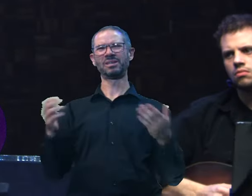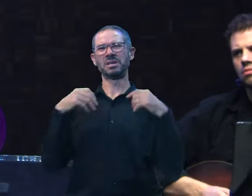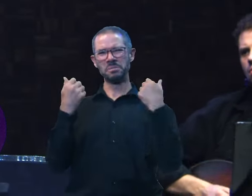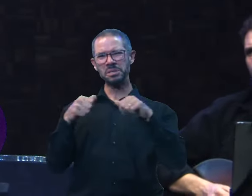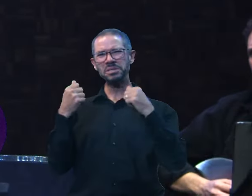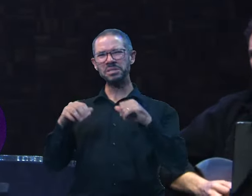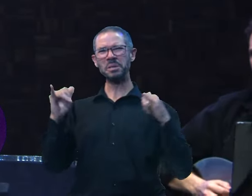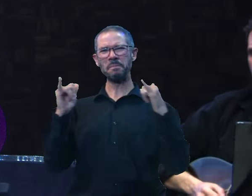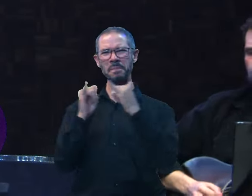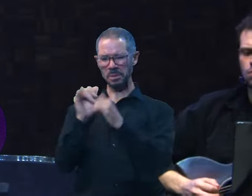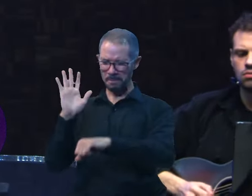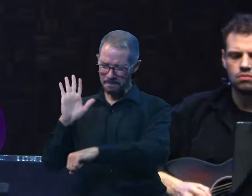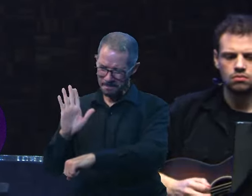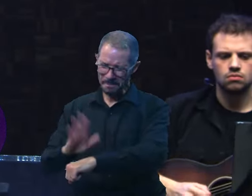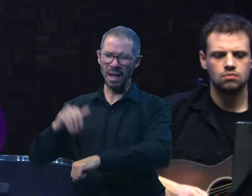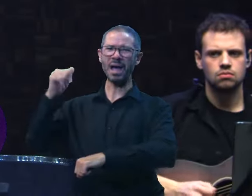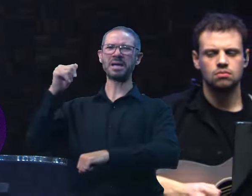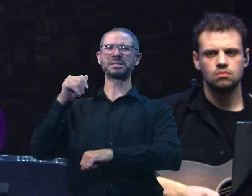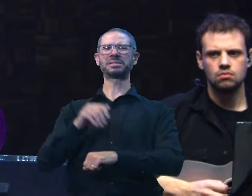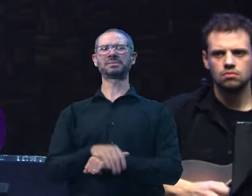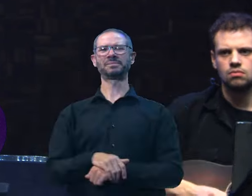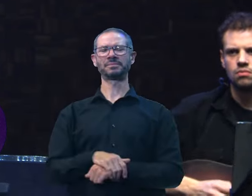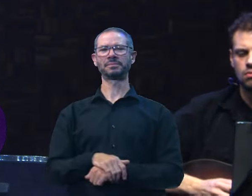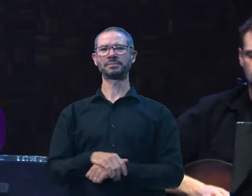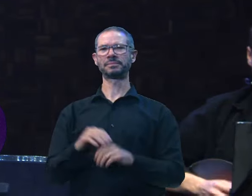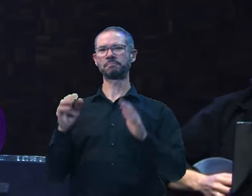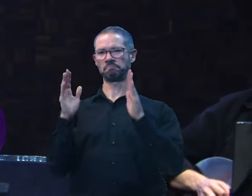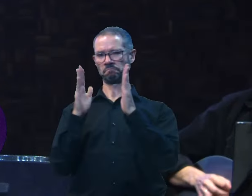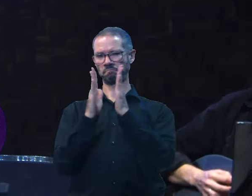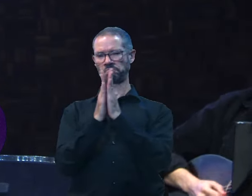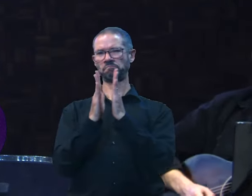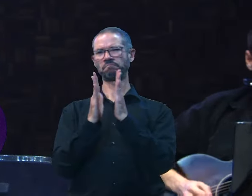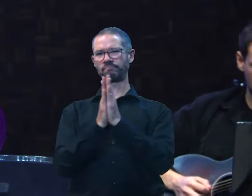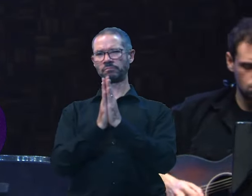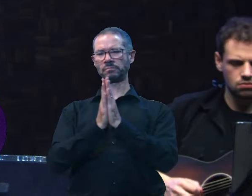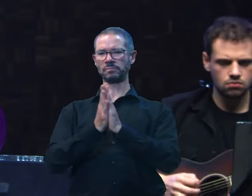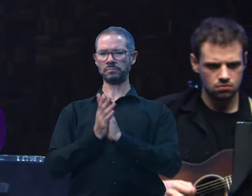Precisamos perdoar mais. Feche os teus olhos no seu lugar.